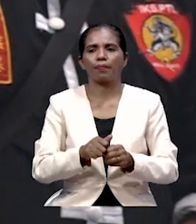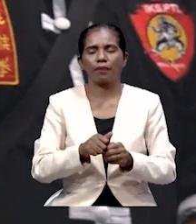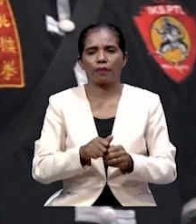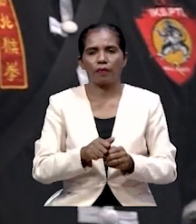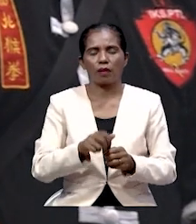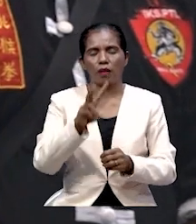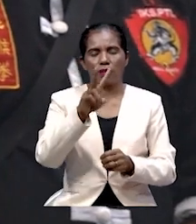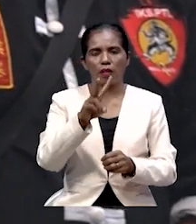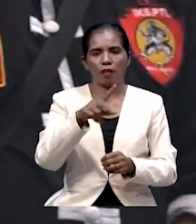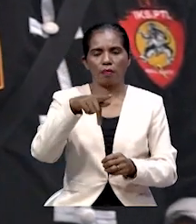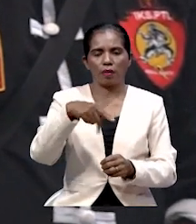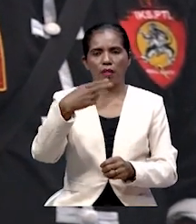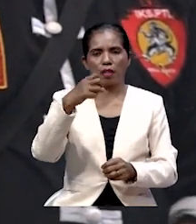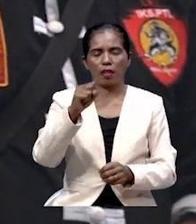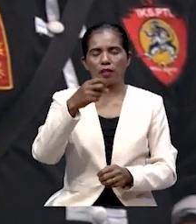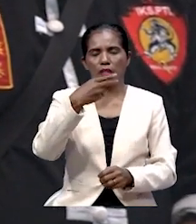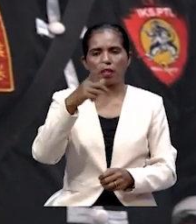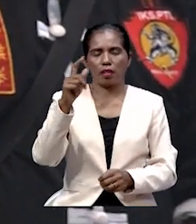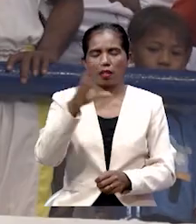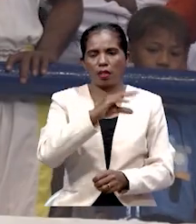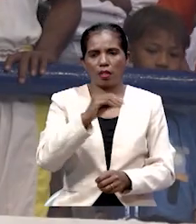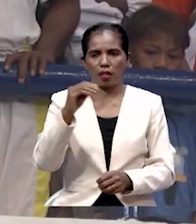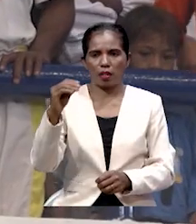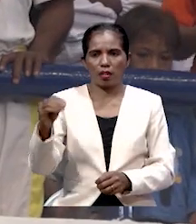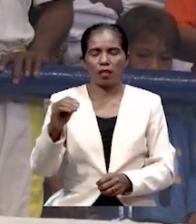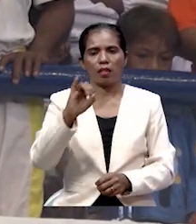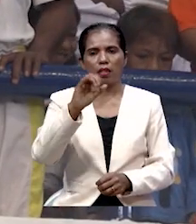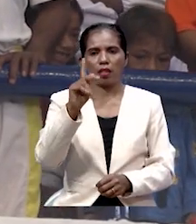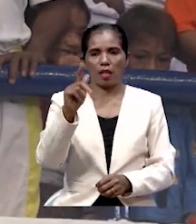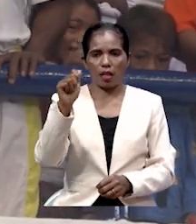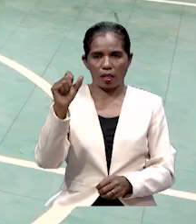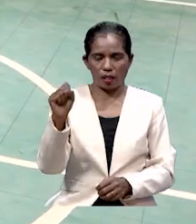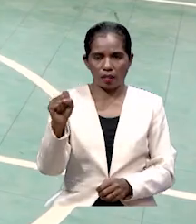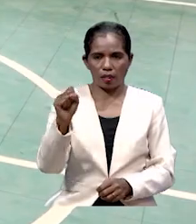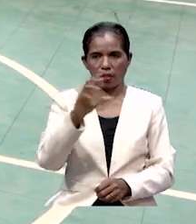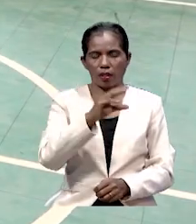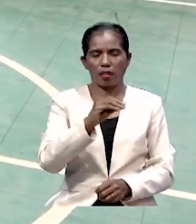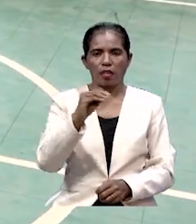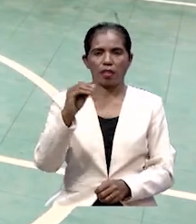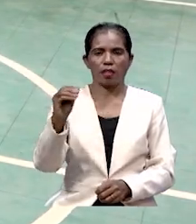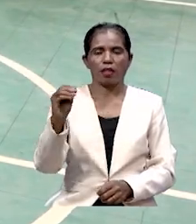terate, KPSHT, ikatan kerasakti ka IKS, nokmanek oan